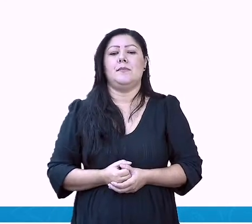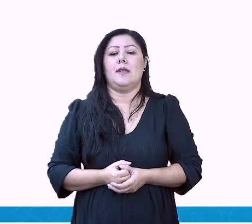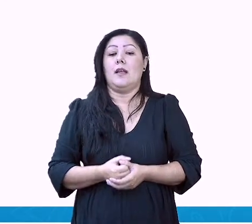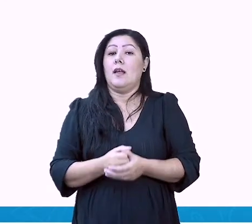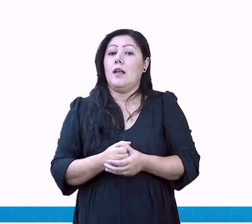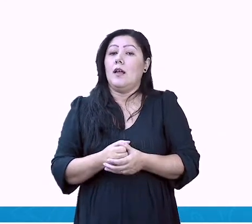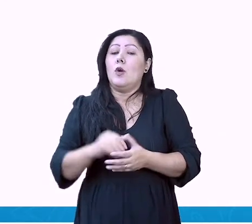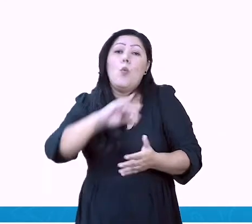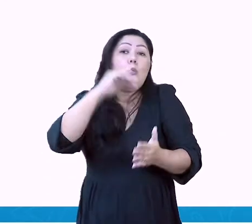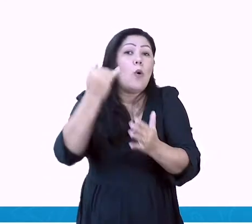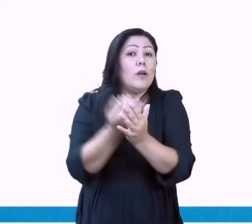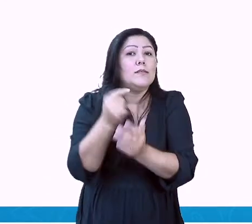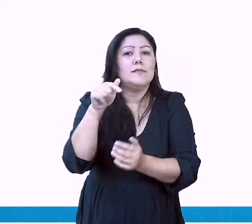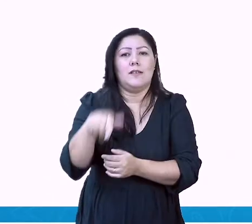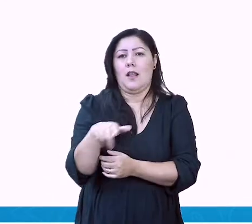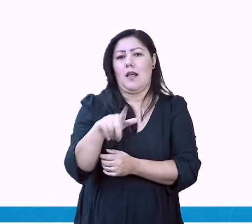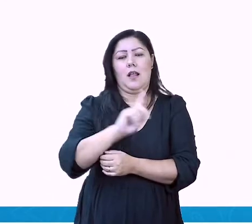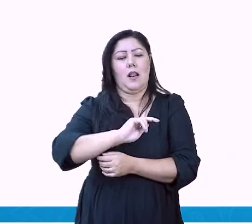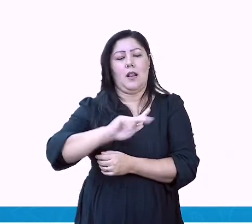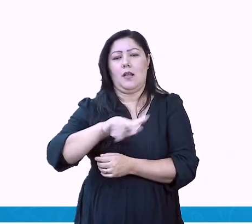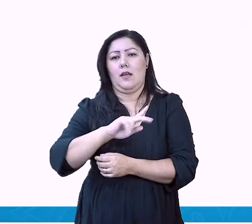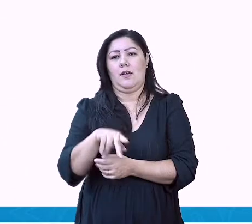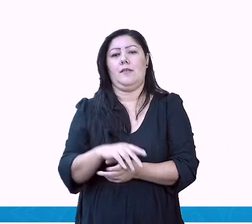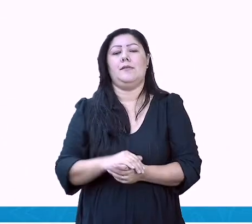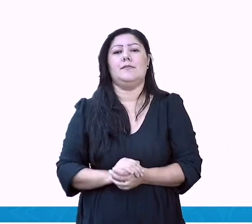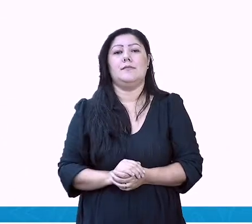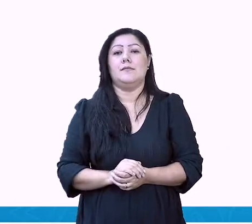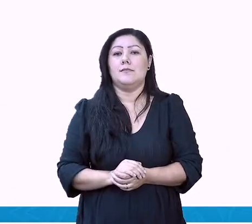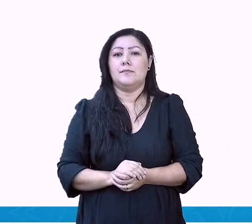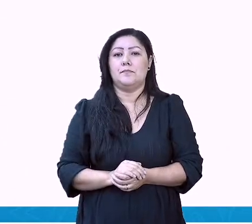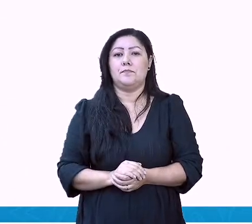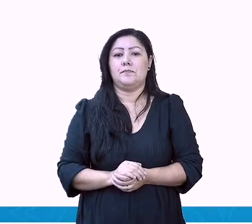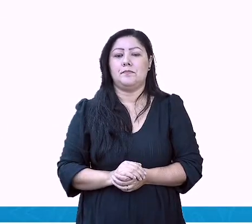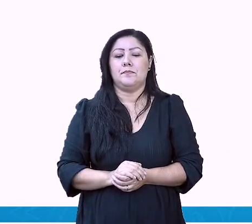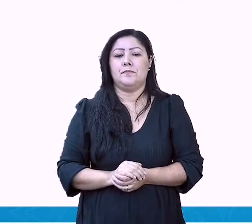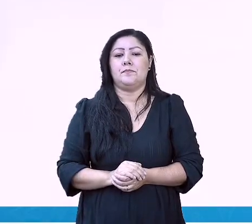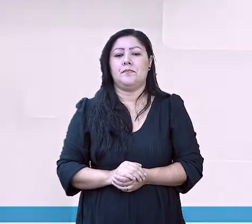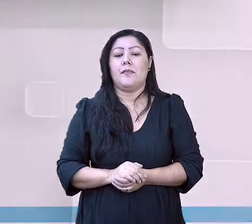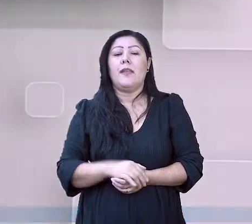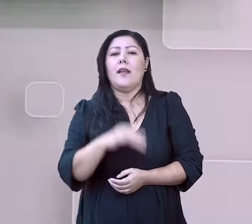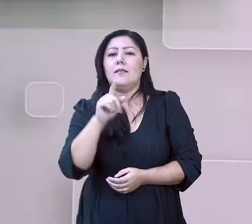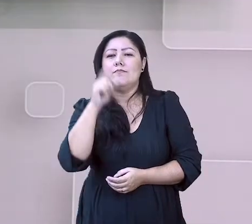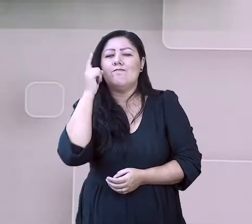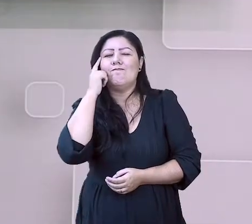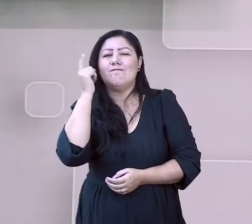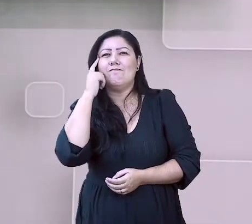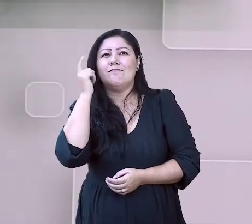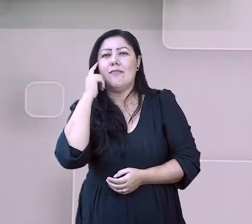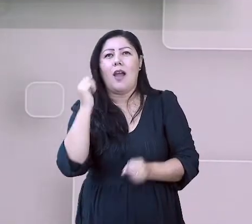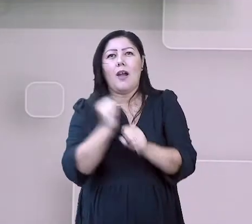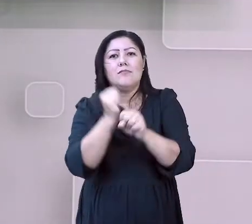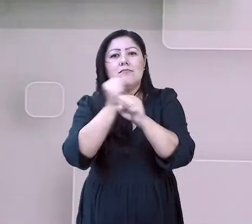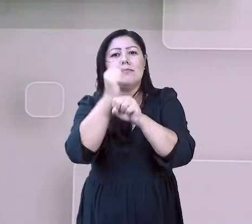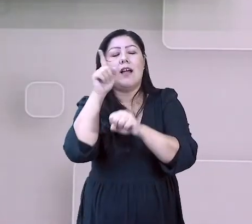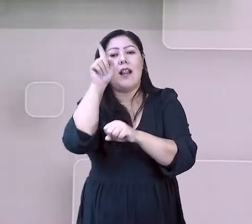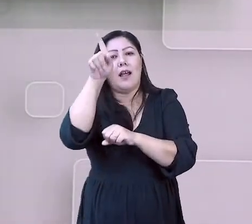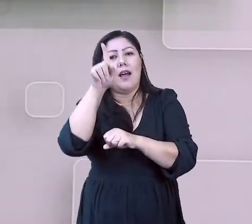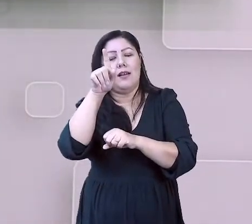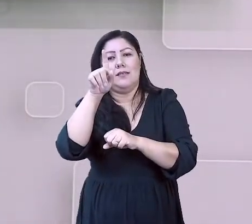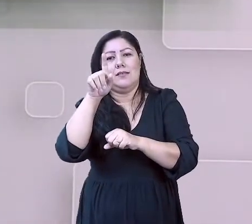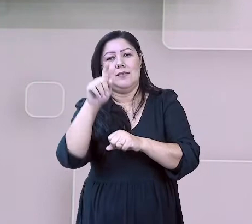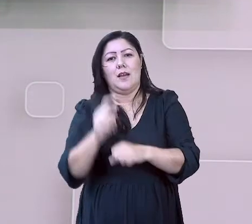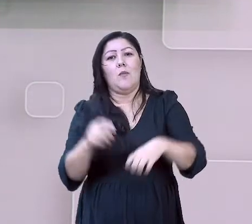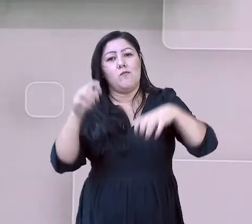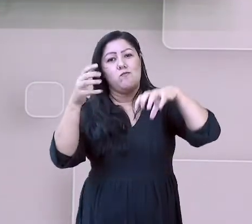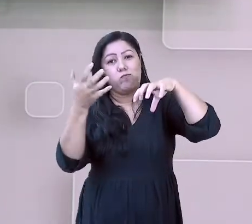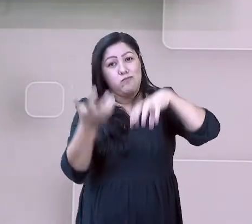você pode pensar, Eliane, a construção de Brasília destruiu